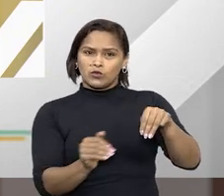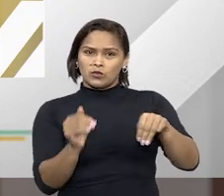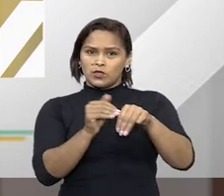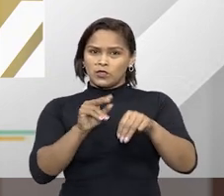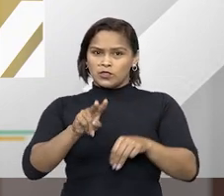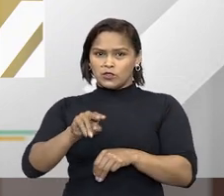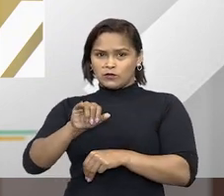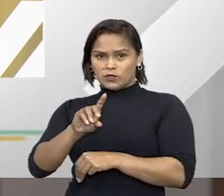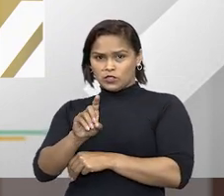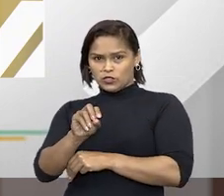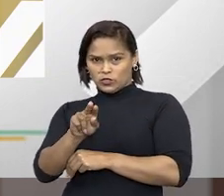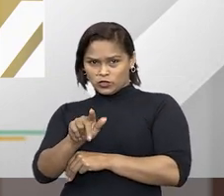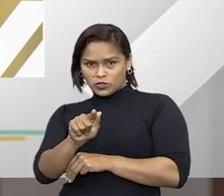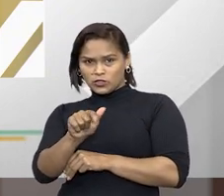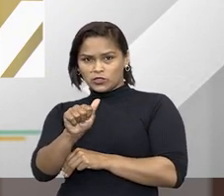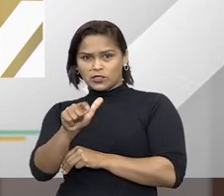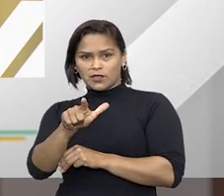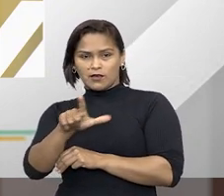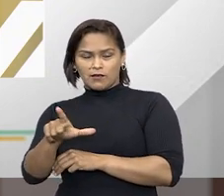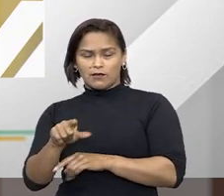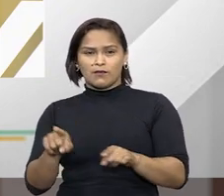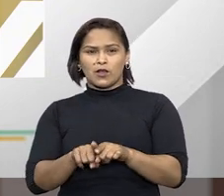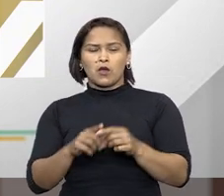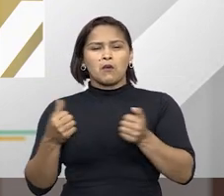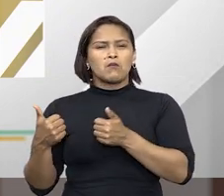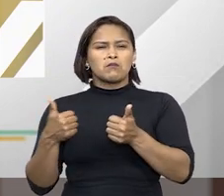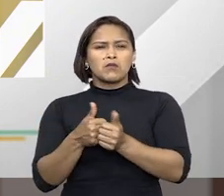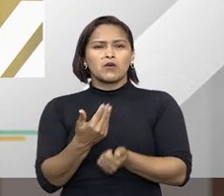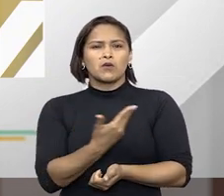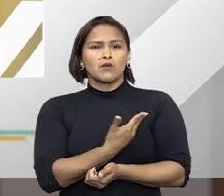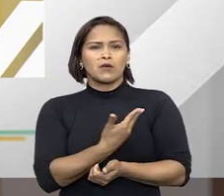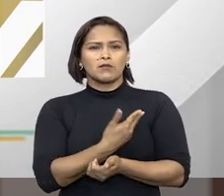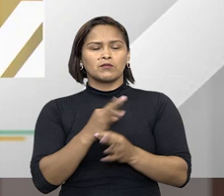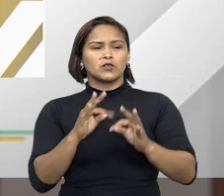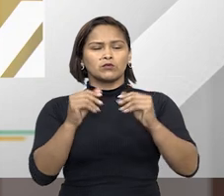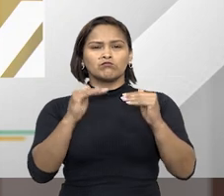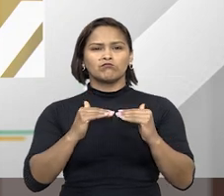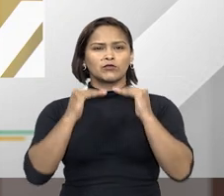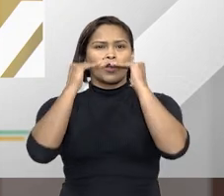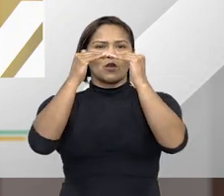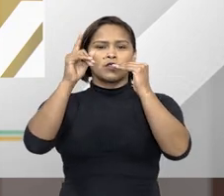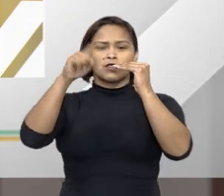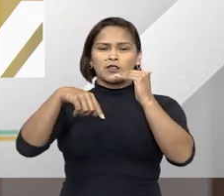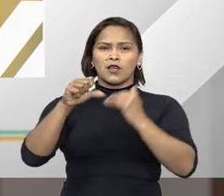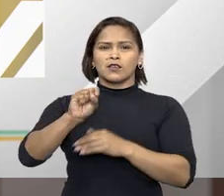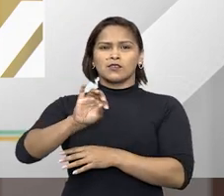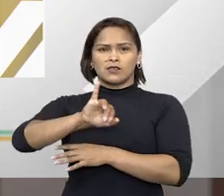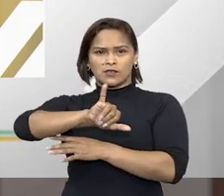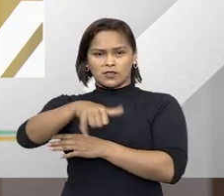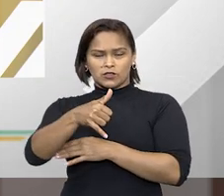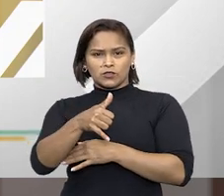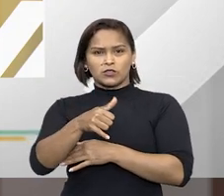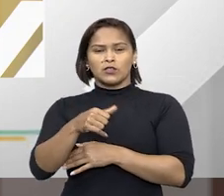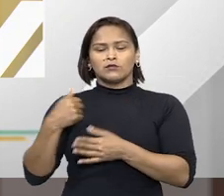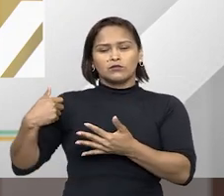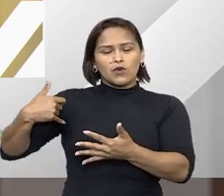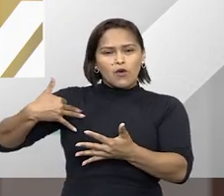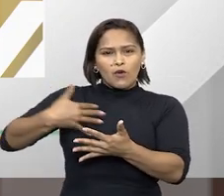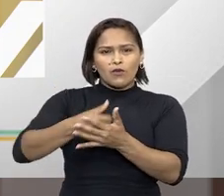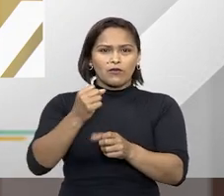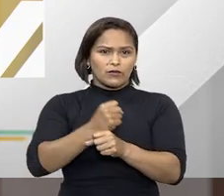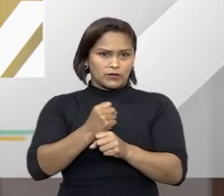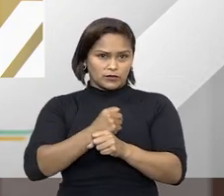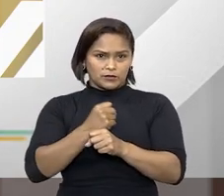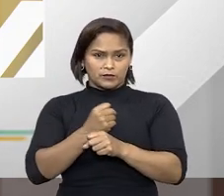Edson Vidigal, um companheiro do Tribunal de Superior Tribunal de Justiça durante